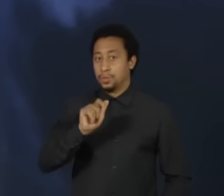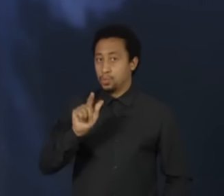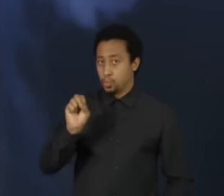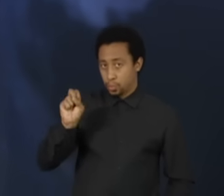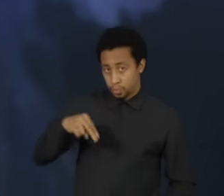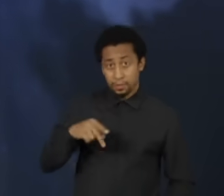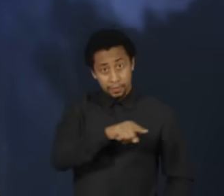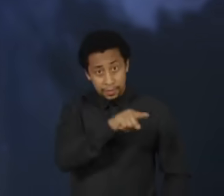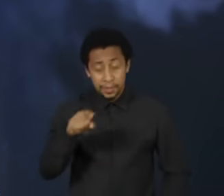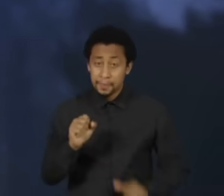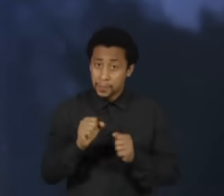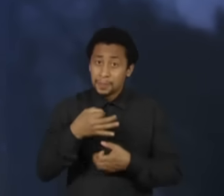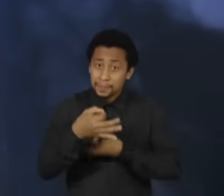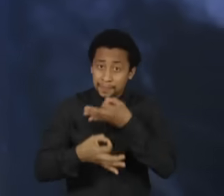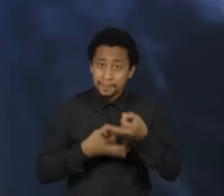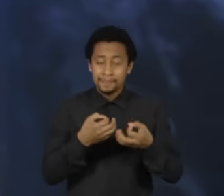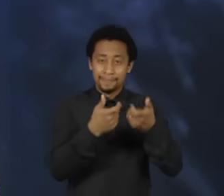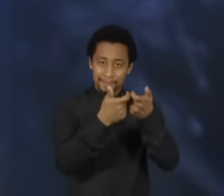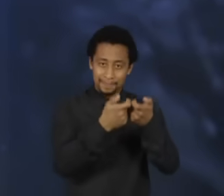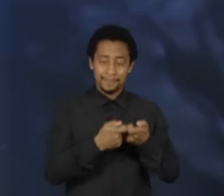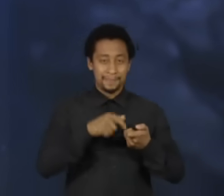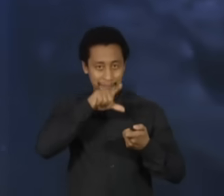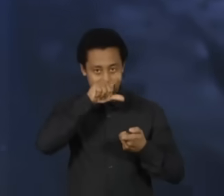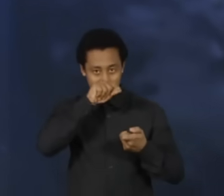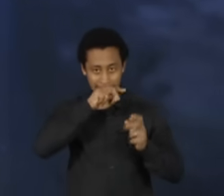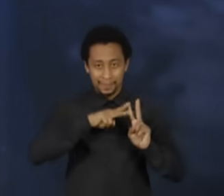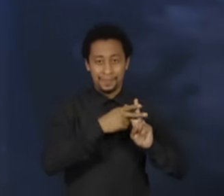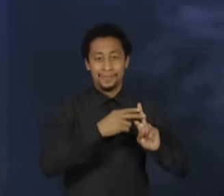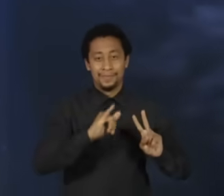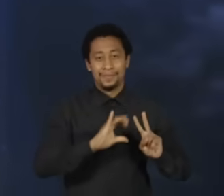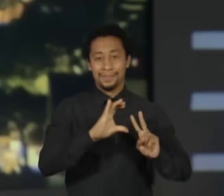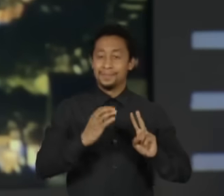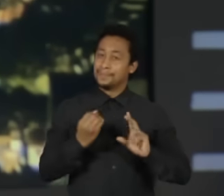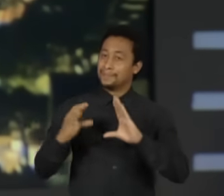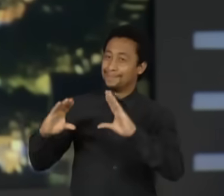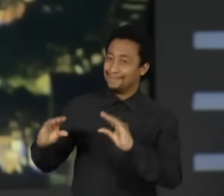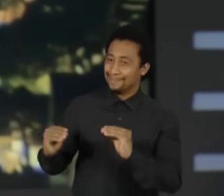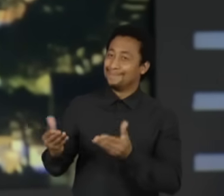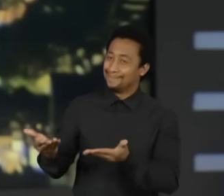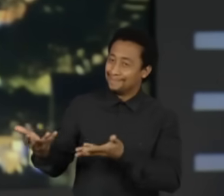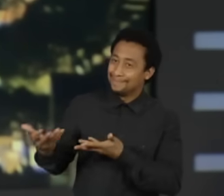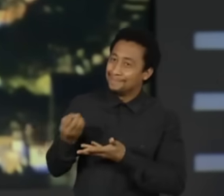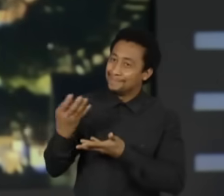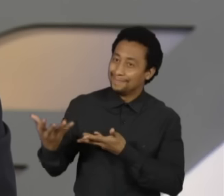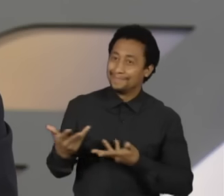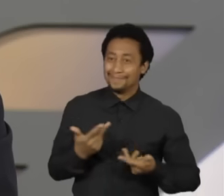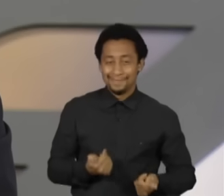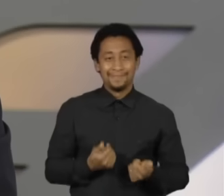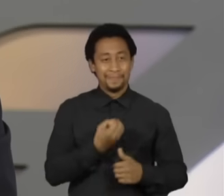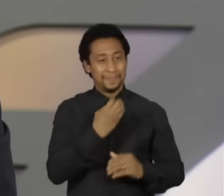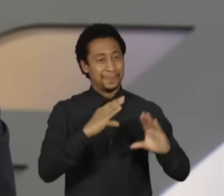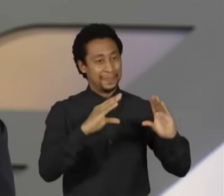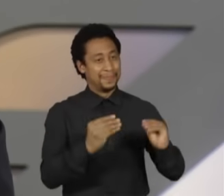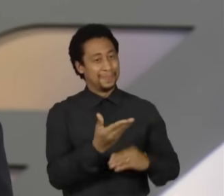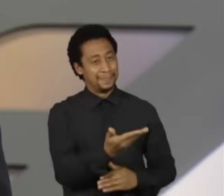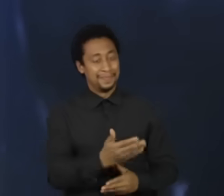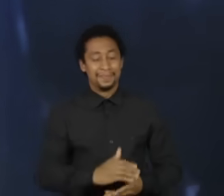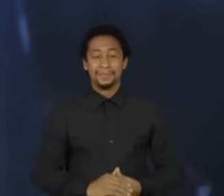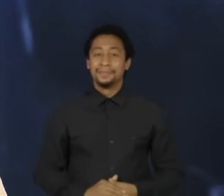você pode fazer comentários pelo Twitter na #jornaldacultura. Boa noite, Del Manto. Seja bem-vindo. Boa noite, Wilson. Boa, boa noite,